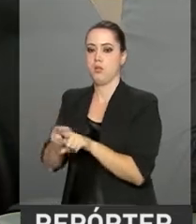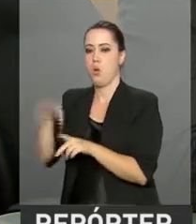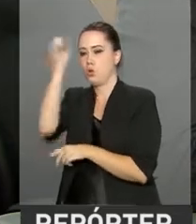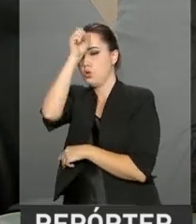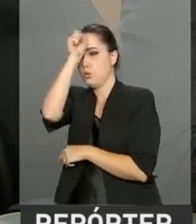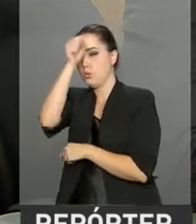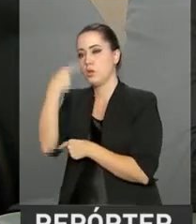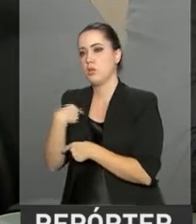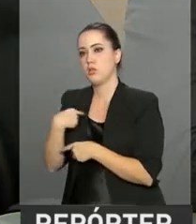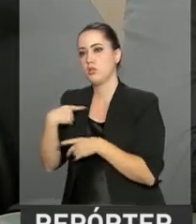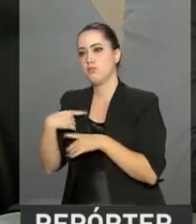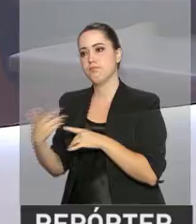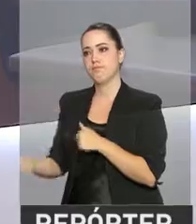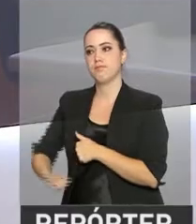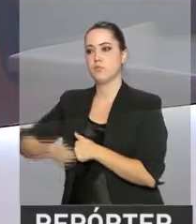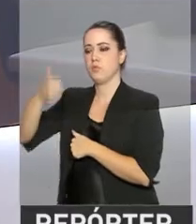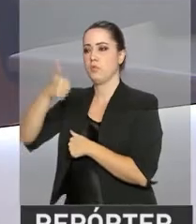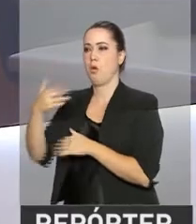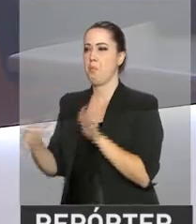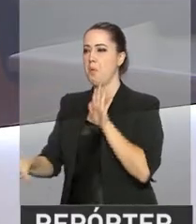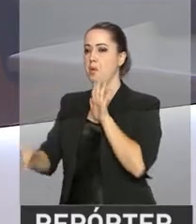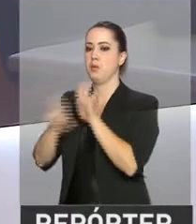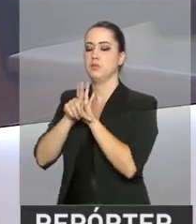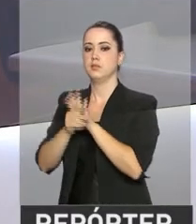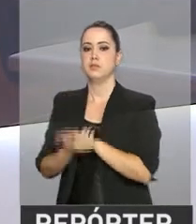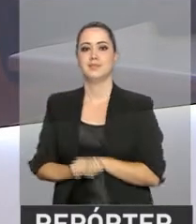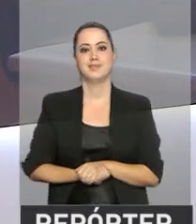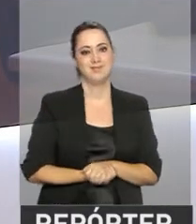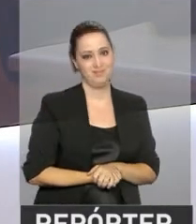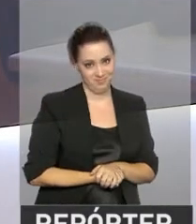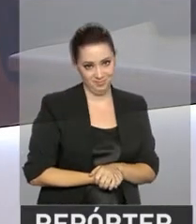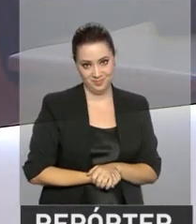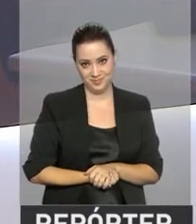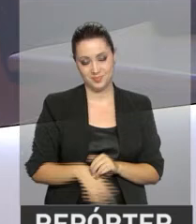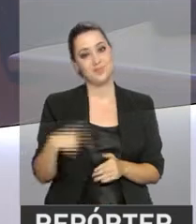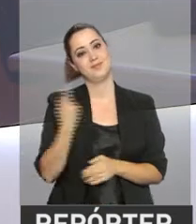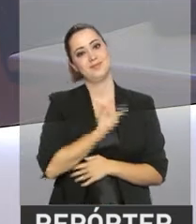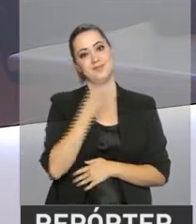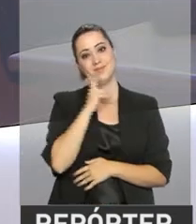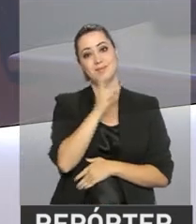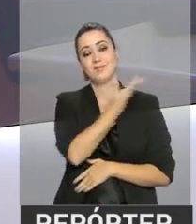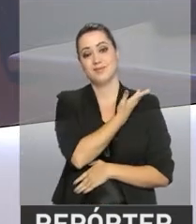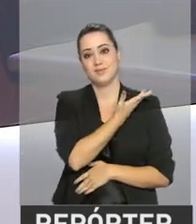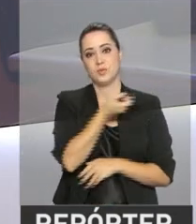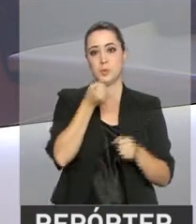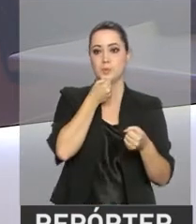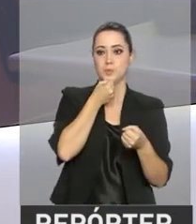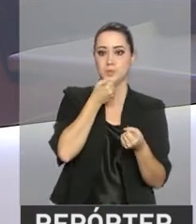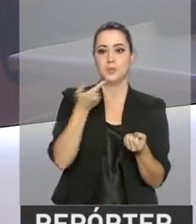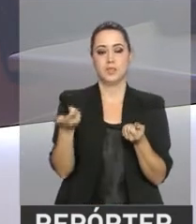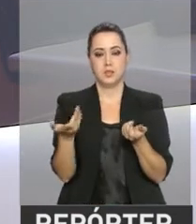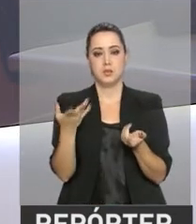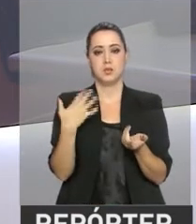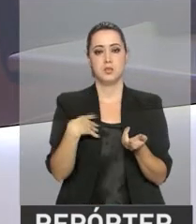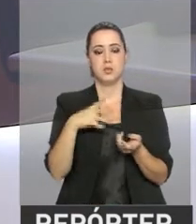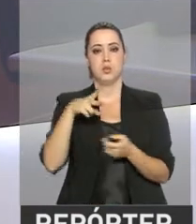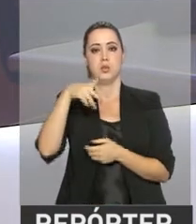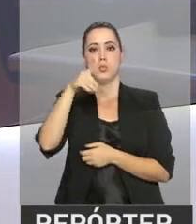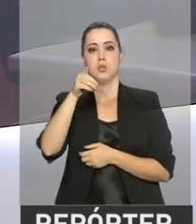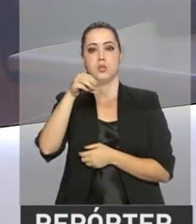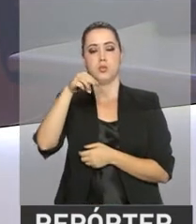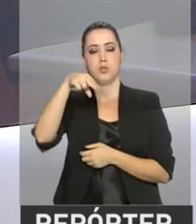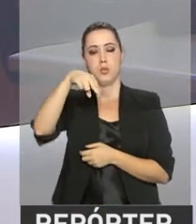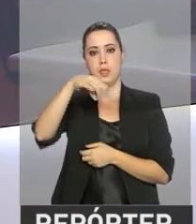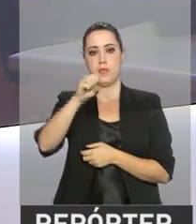e se adequar à legislação nós acompanhamos então entrevista coletiva do diretor do departamento nacional